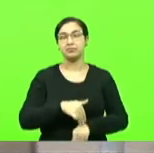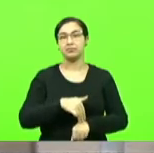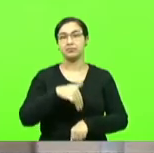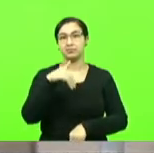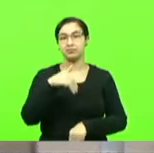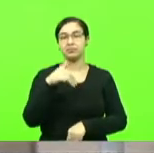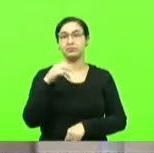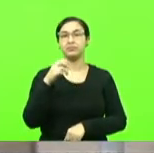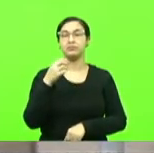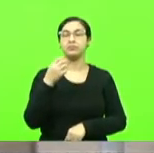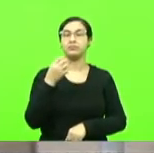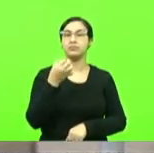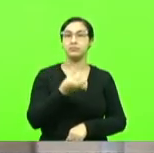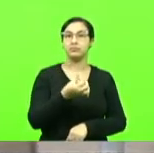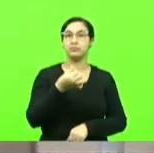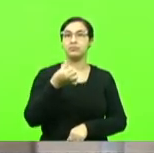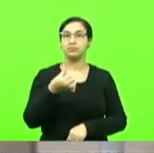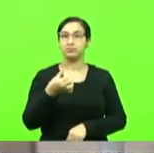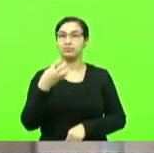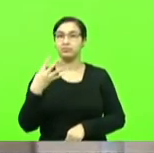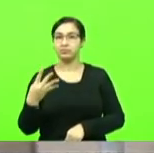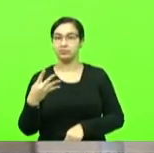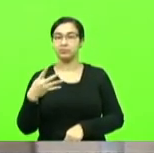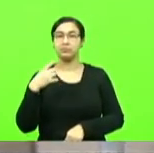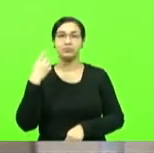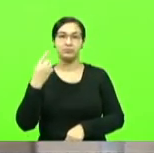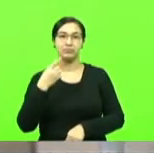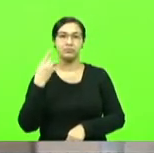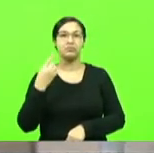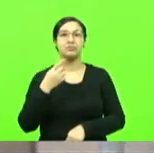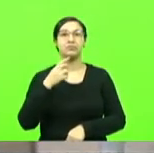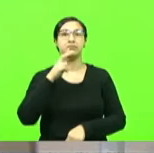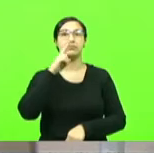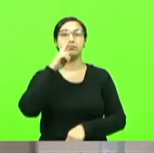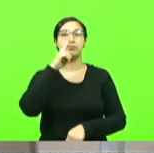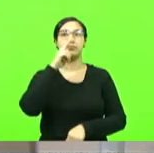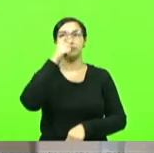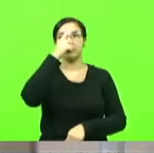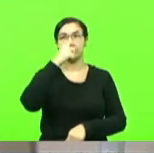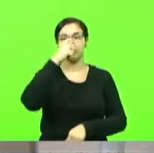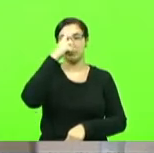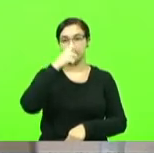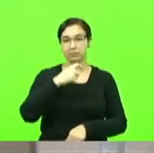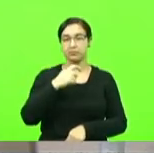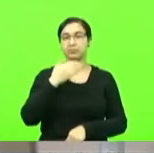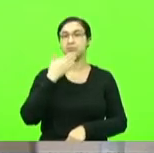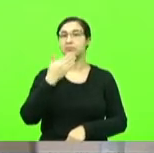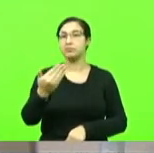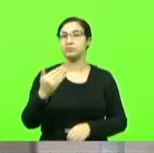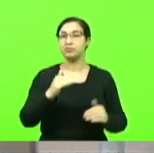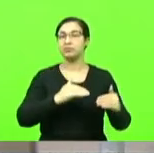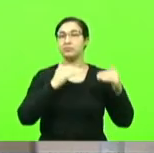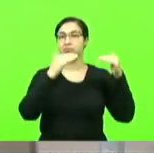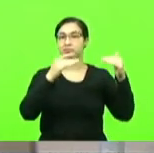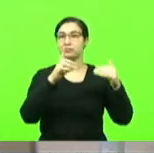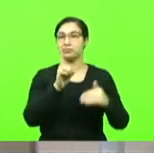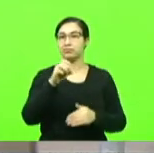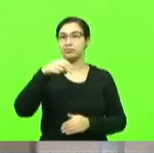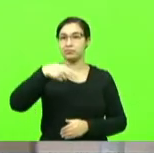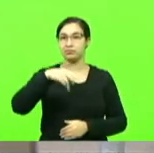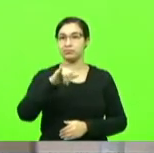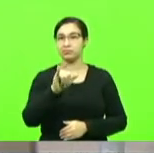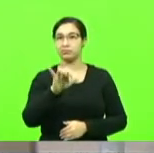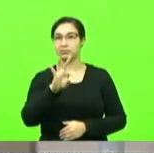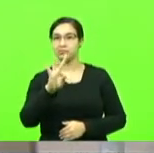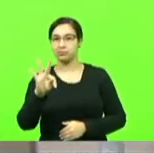Moção 664, autor deputado Maurício Scudilarc, manifestando apelo ao superintendente do DENIT por melhorias